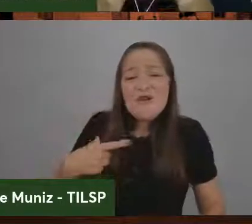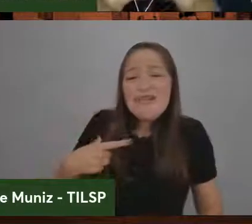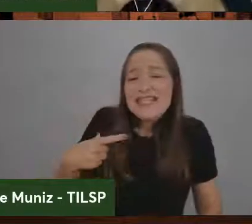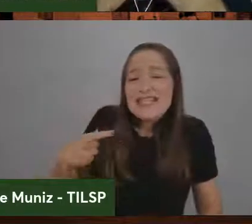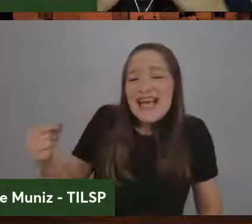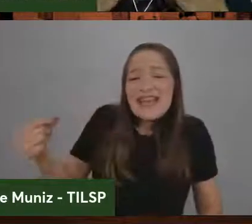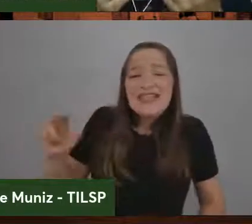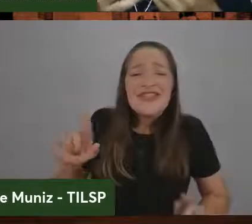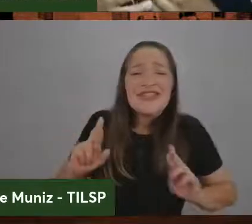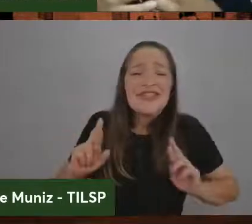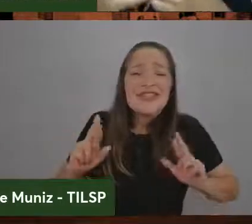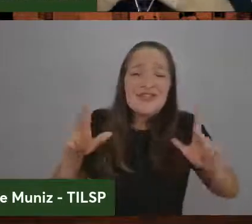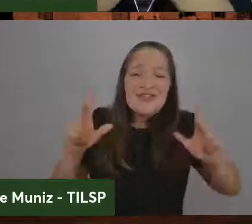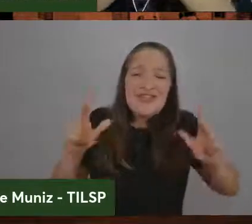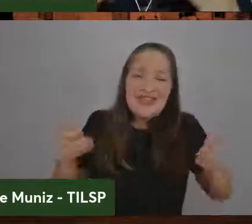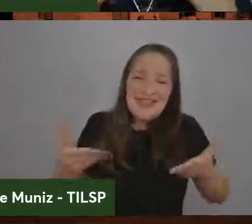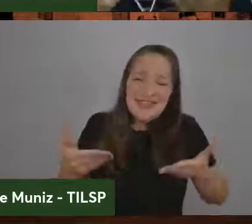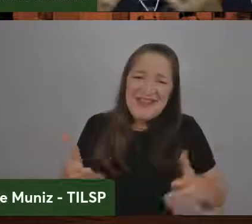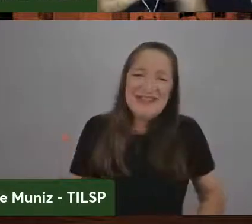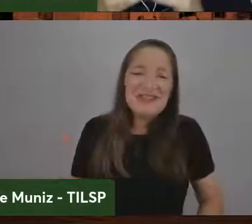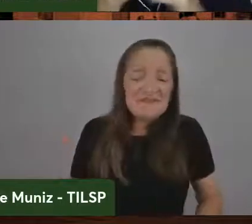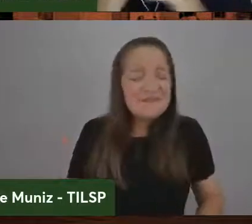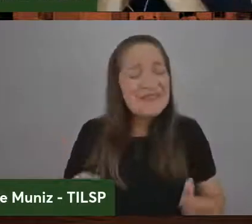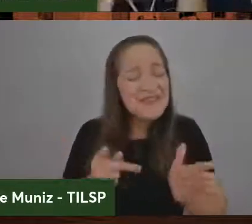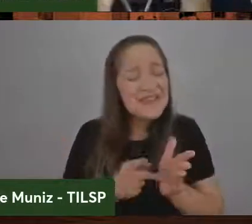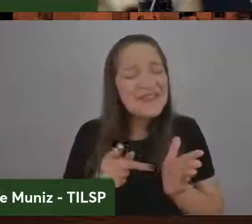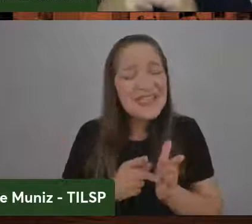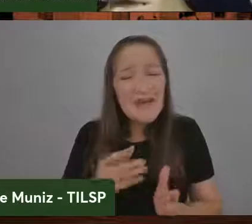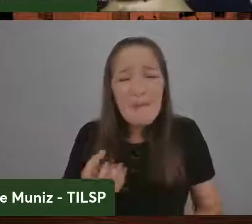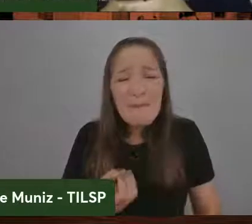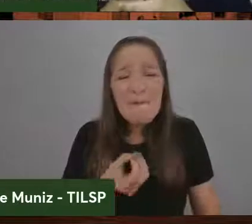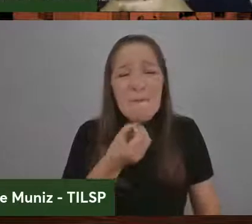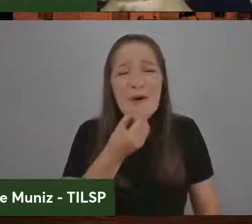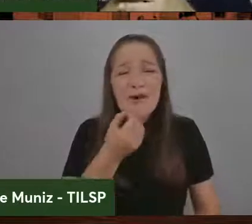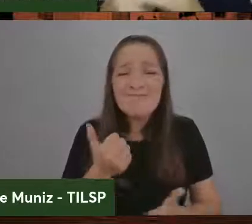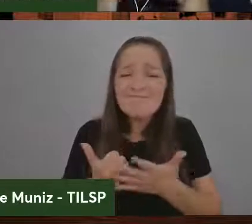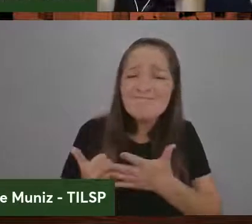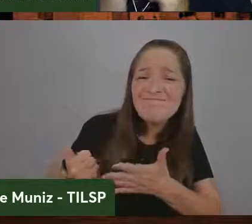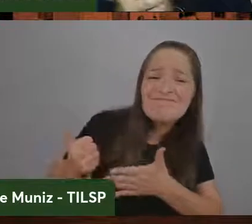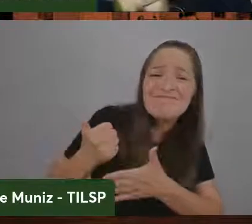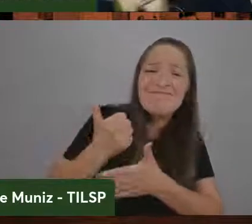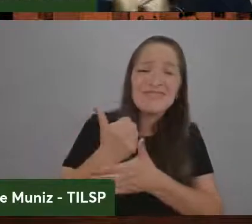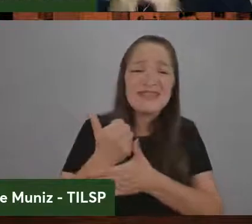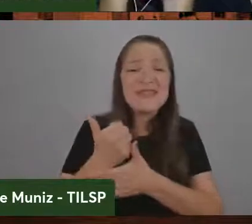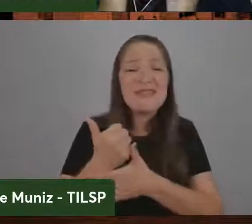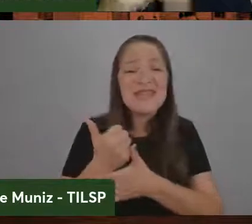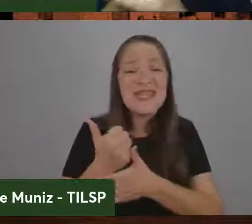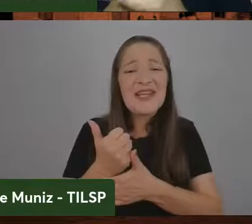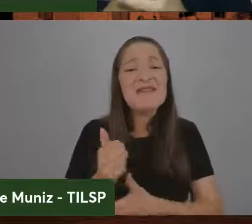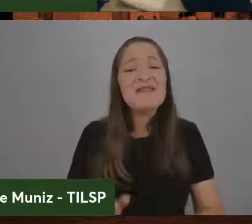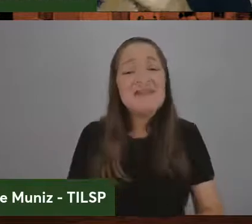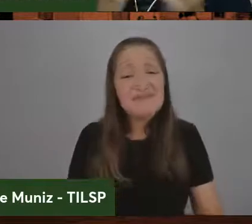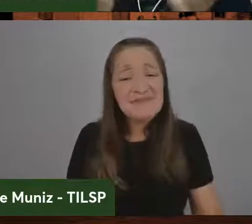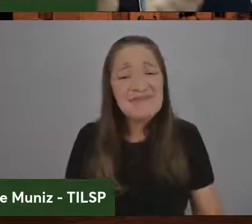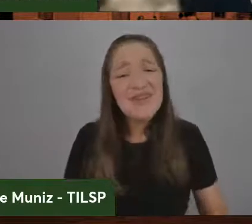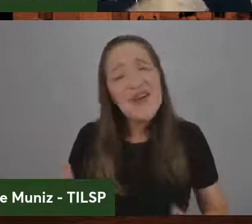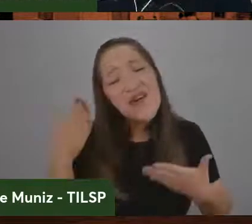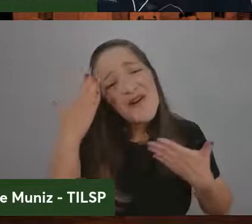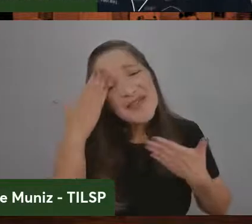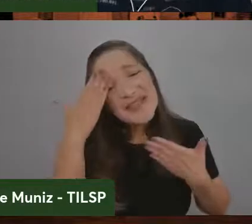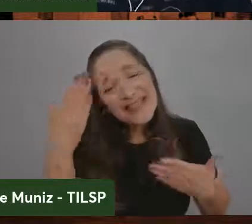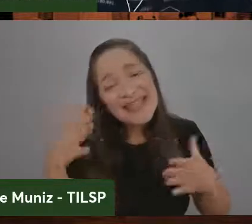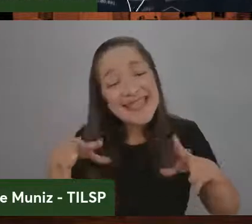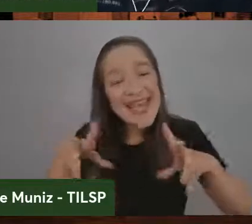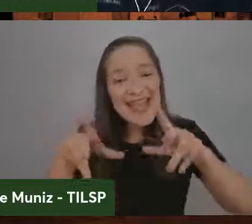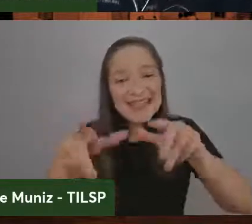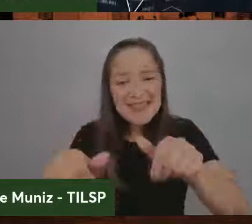bate-papo. Realmente é uma oportunidade e é um privilégio, né? Não tem como pensar em outra palavra. Muito obrigado a todos e a todas